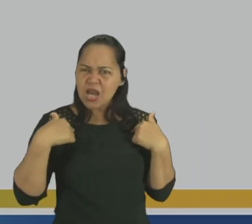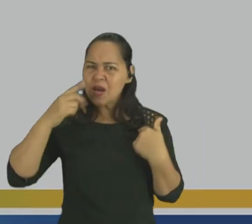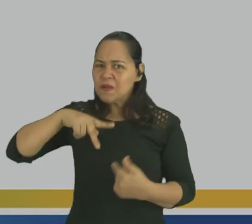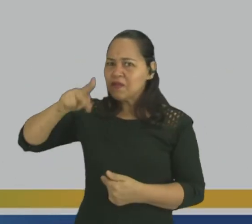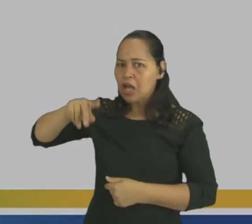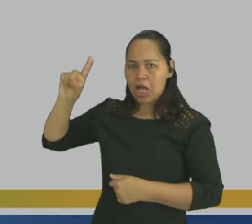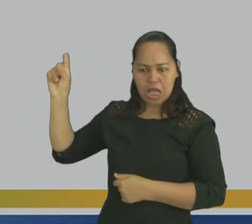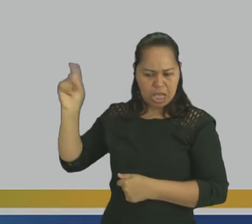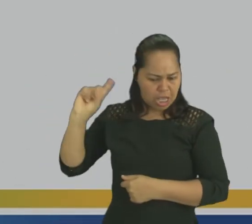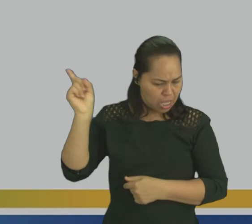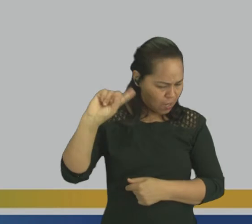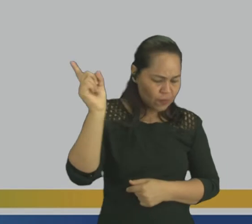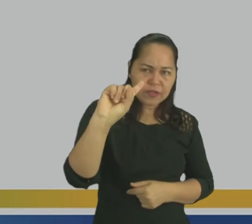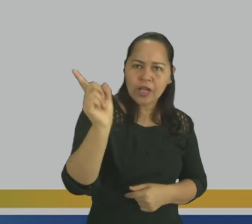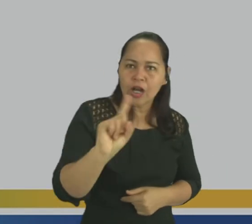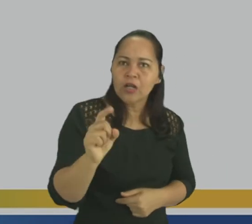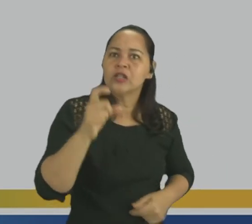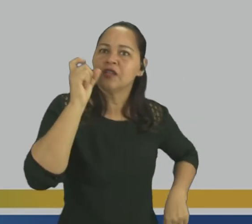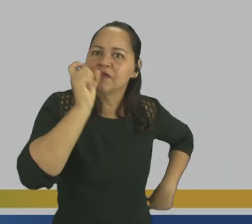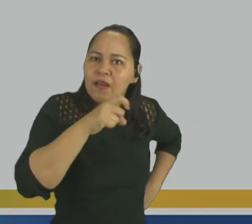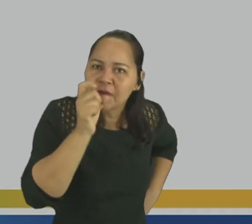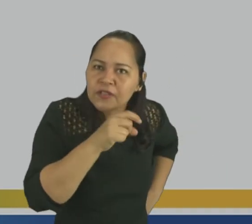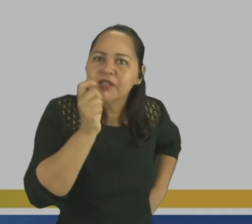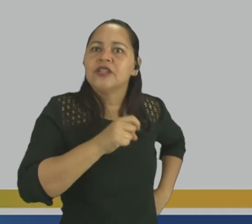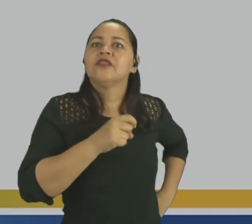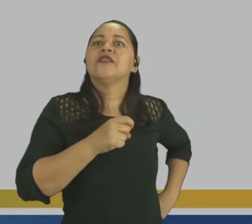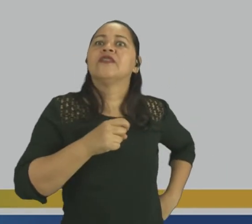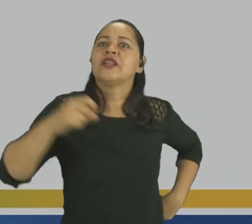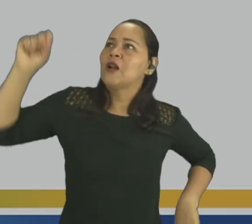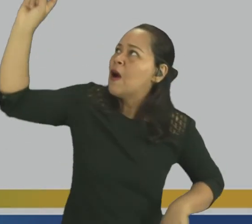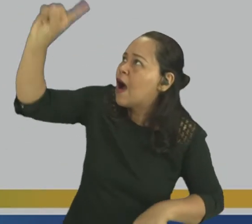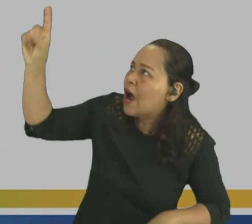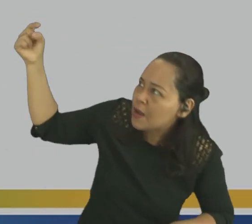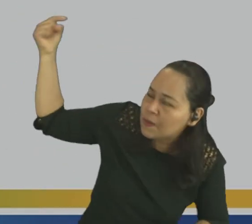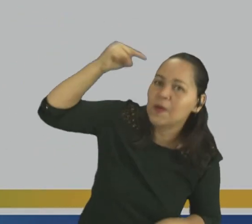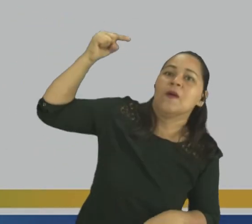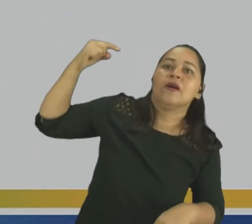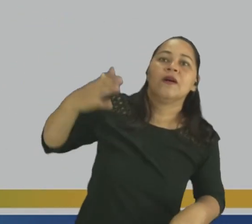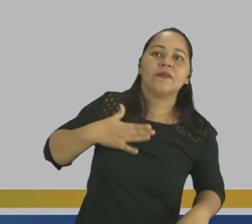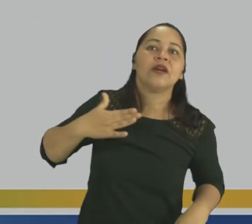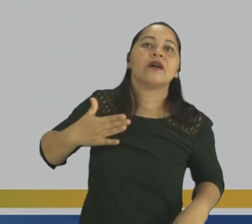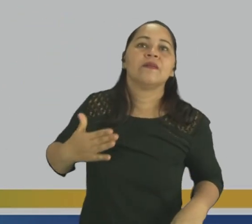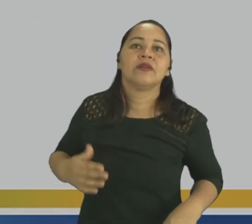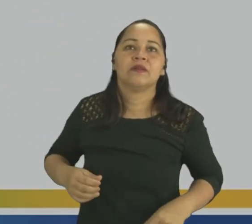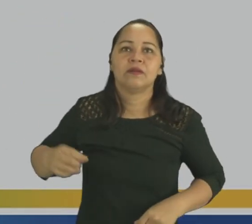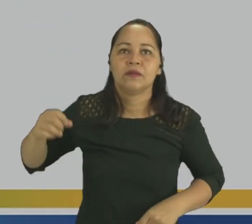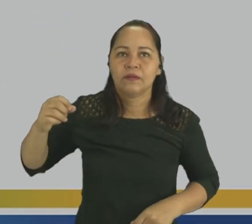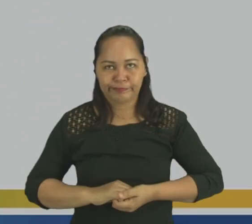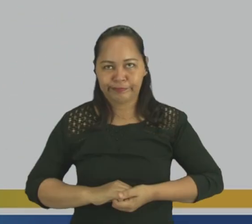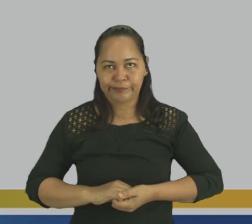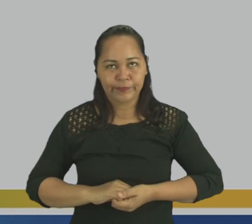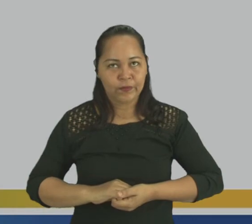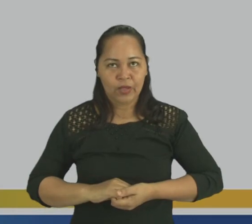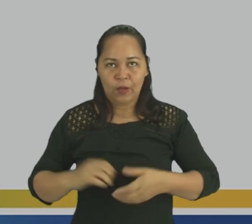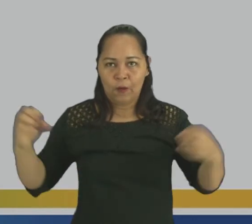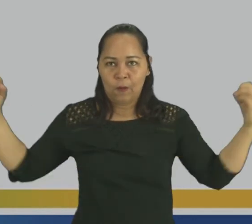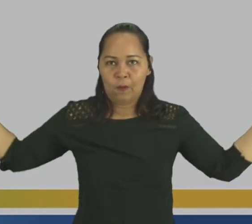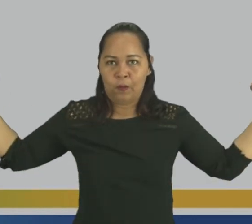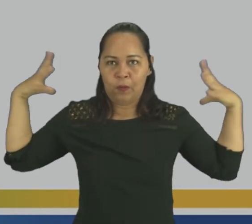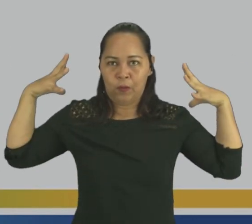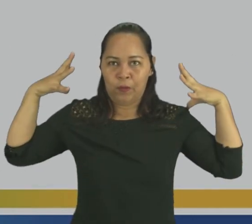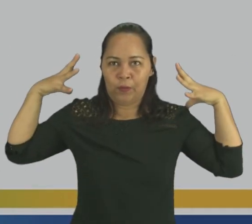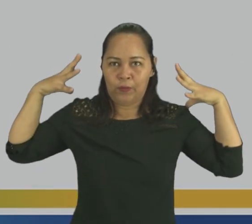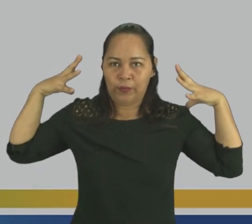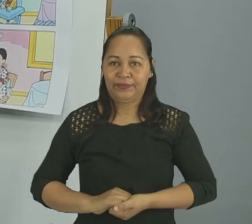Quem? Eu, professora? De jeito nenhum. Se eu estiver mentindo pra senhora, quero um raio cair em cima da minha cabeça.